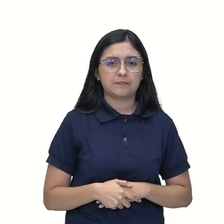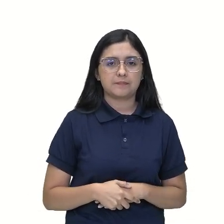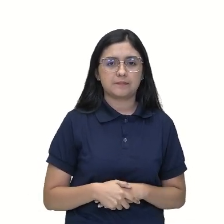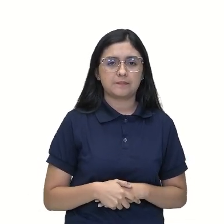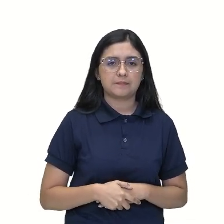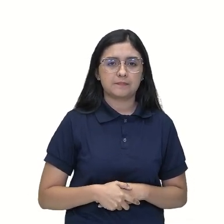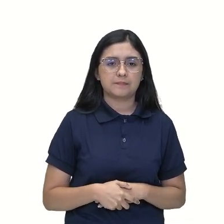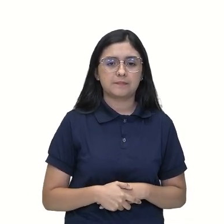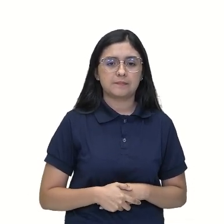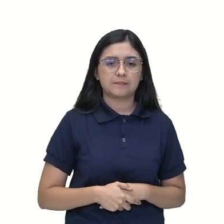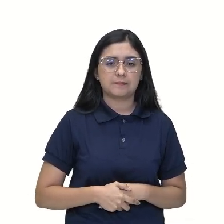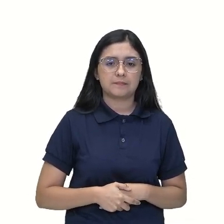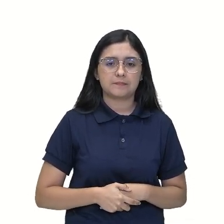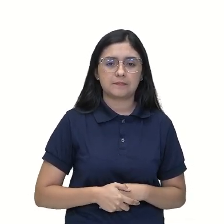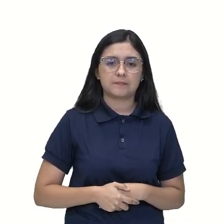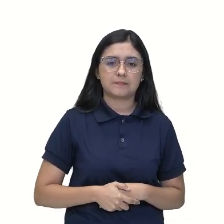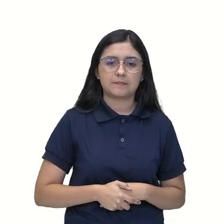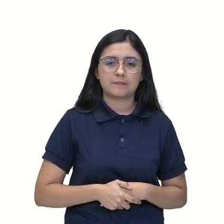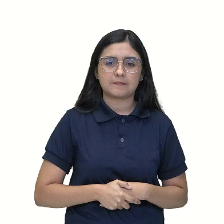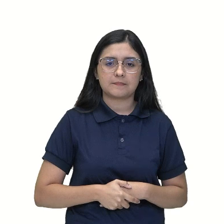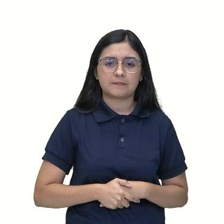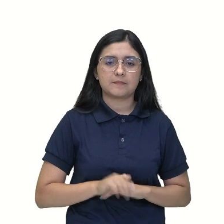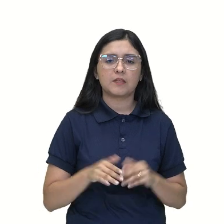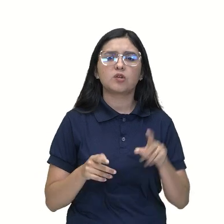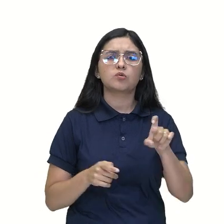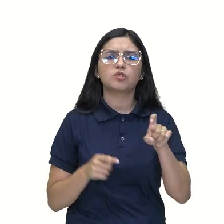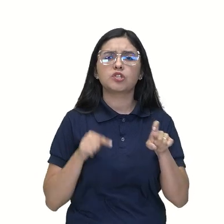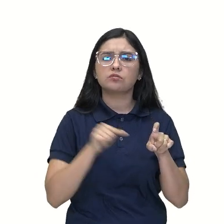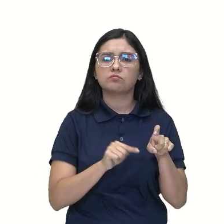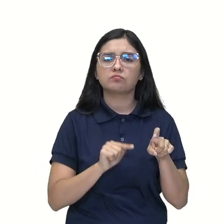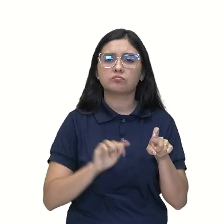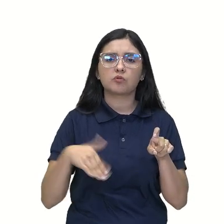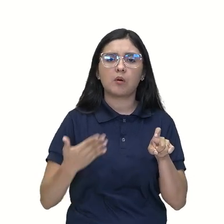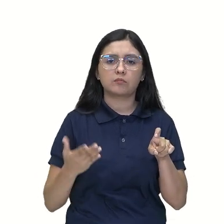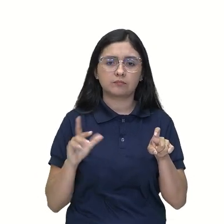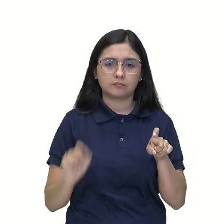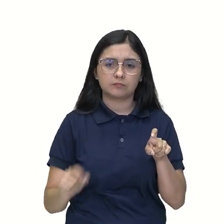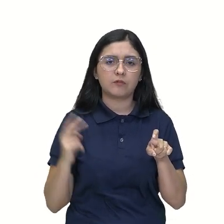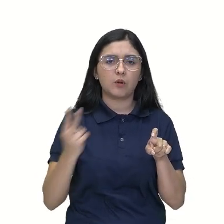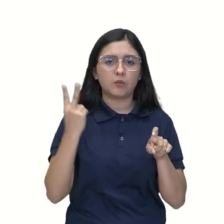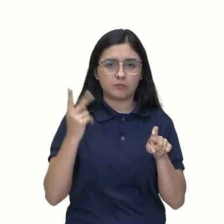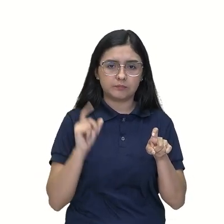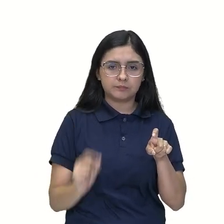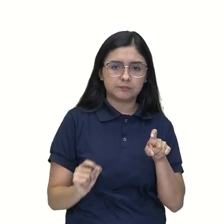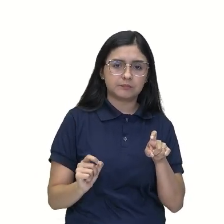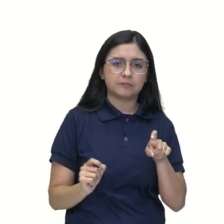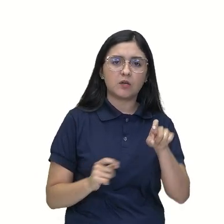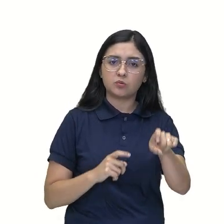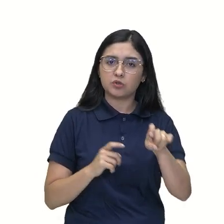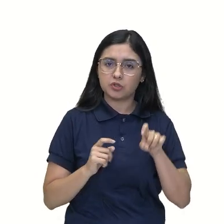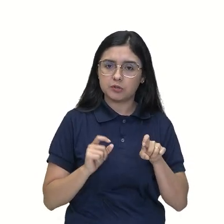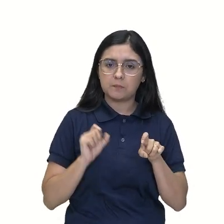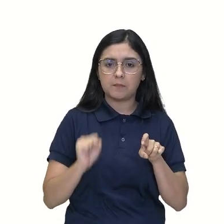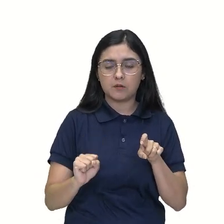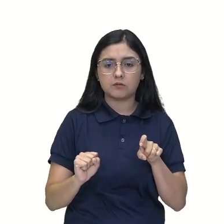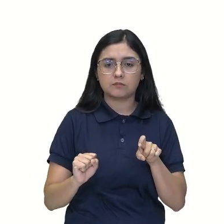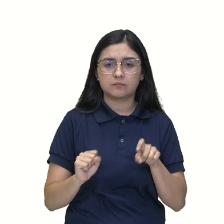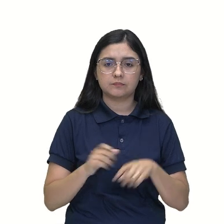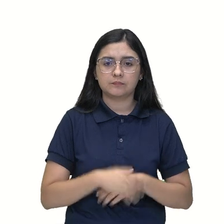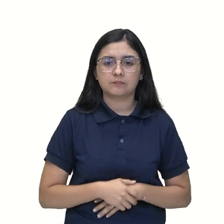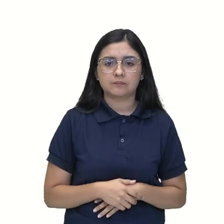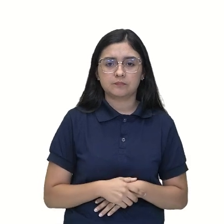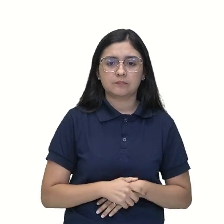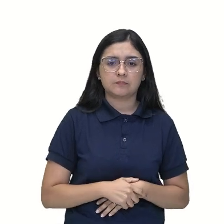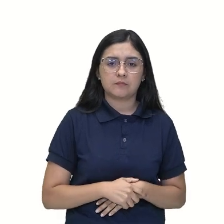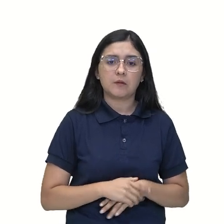aqui. E quanto vale o x? O x, podemos até, inclusive, ligar